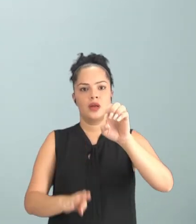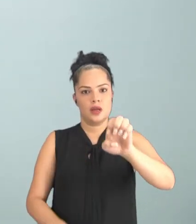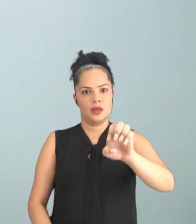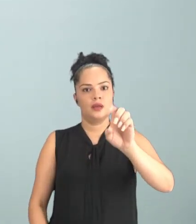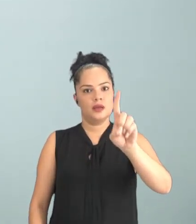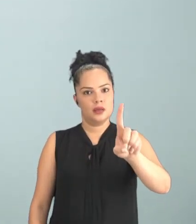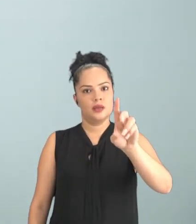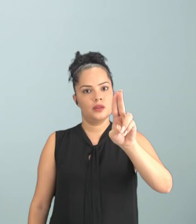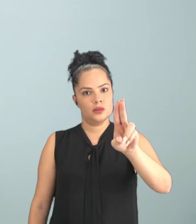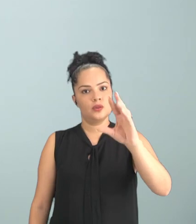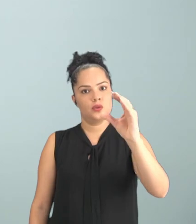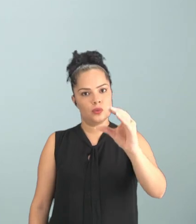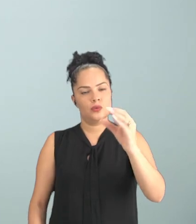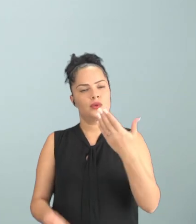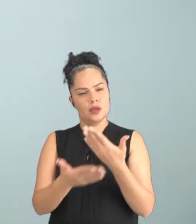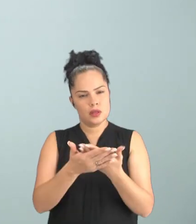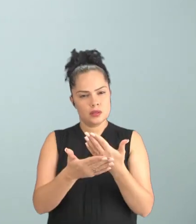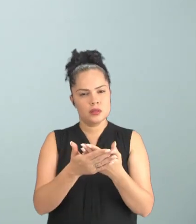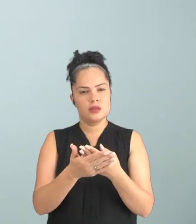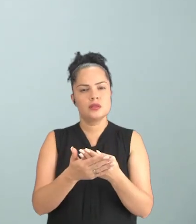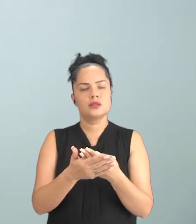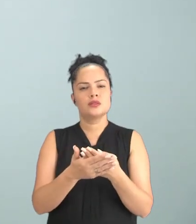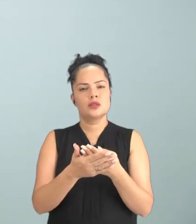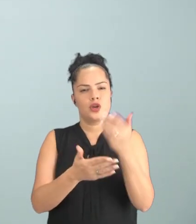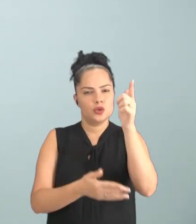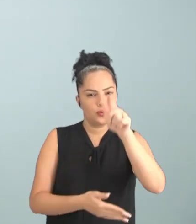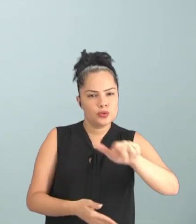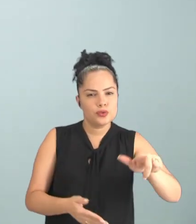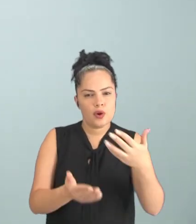Secretaria, assista novamente essa aula com bastante calma para